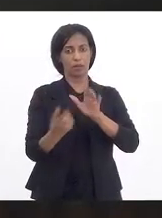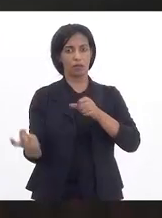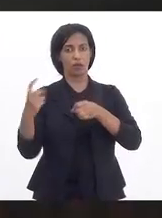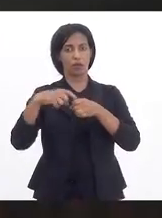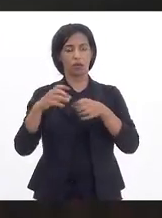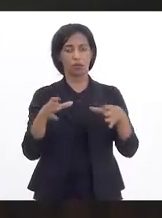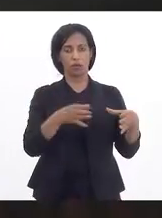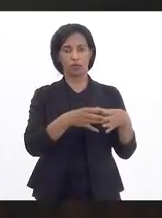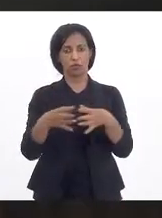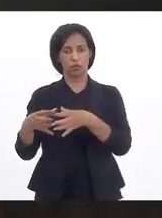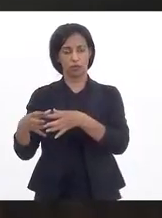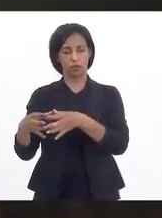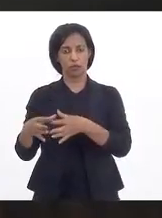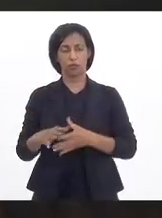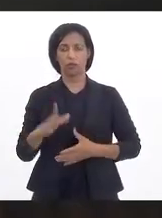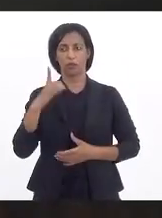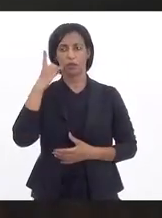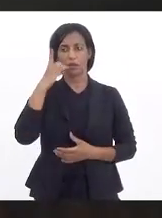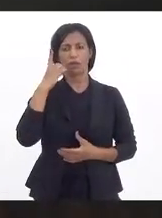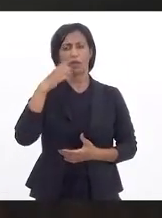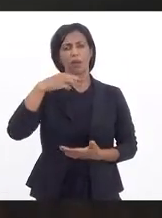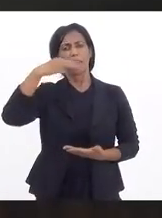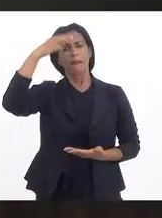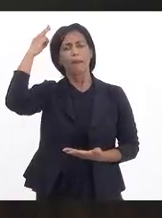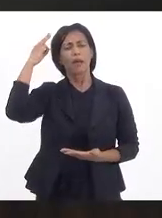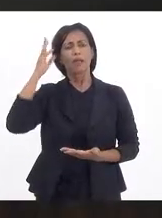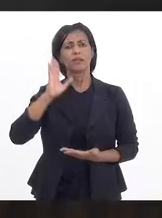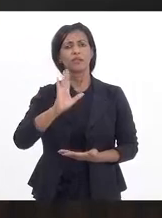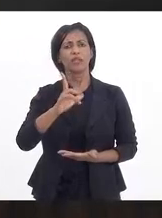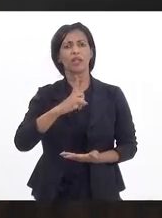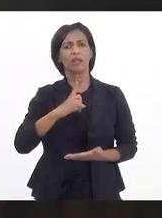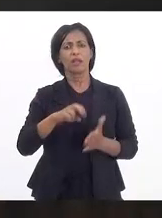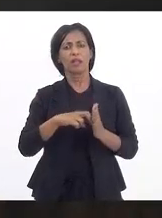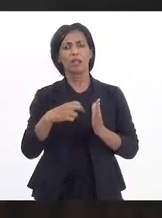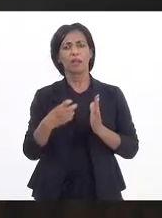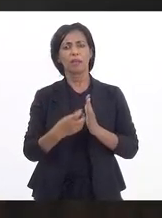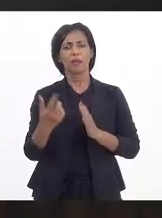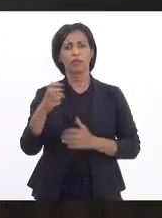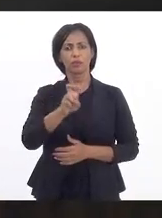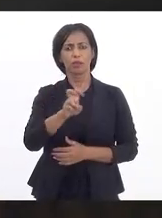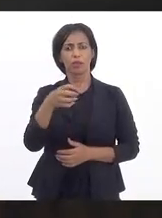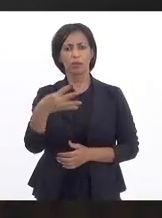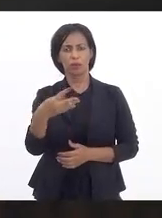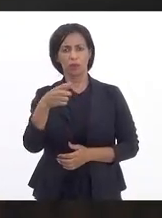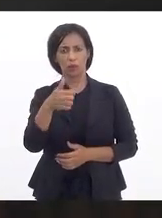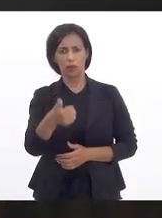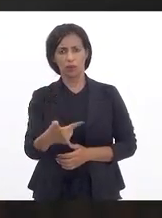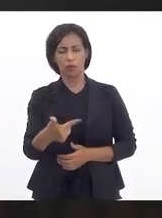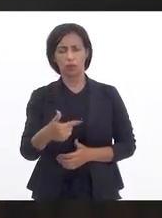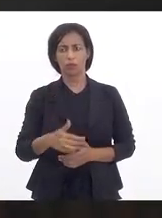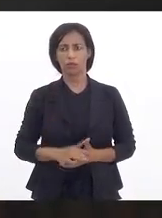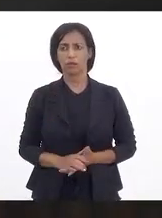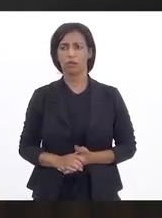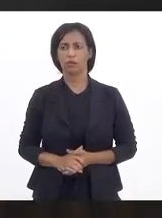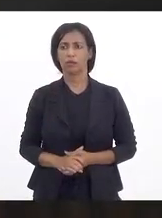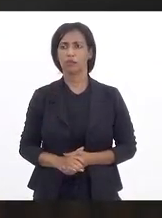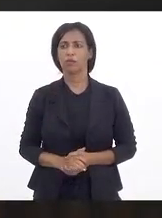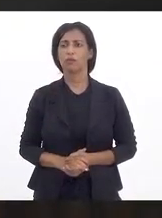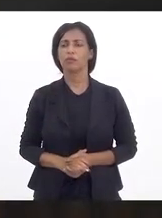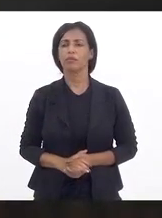e retorna as comissões Deputado Márcio já tem o a emenda do 54 dois então